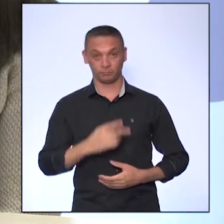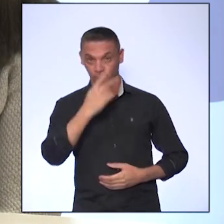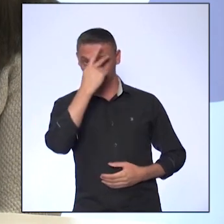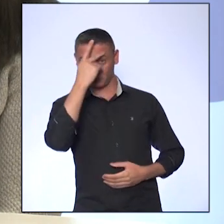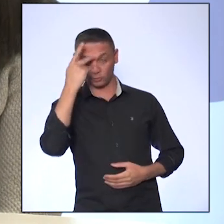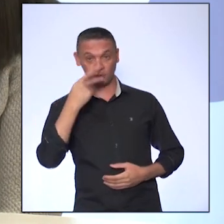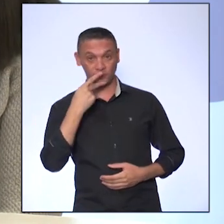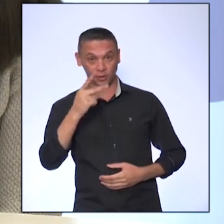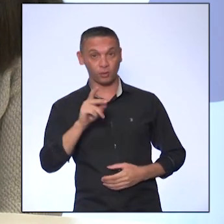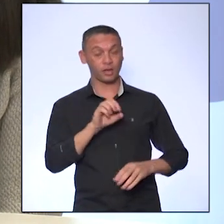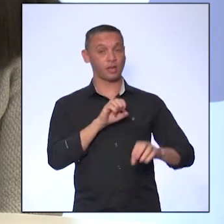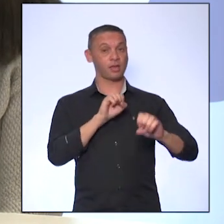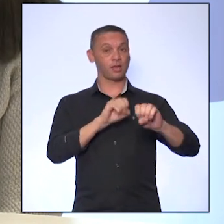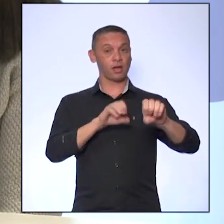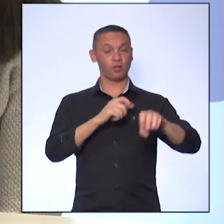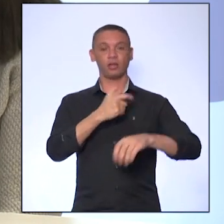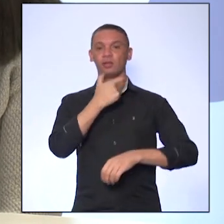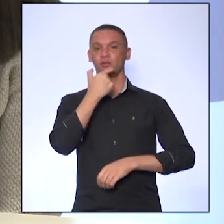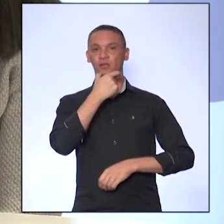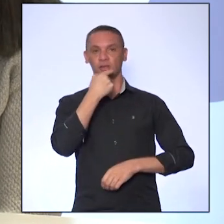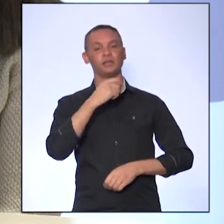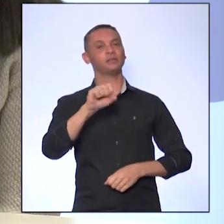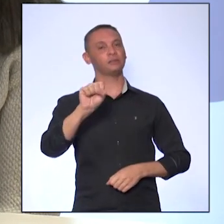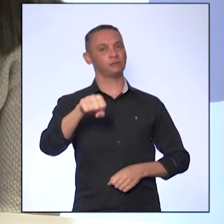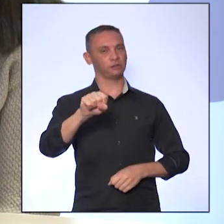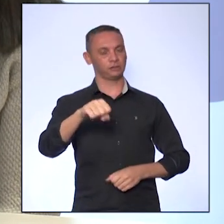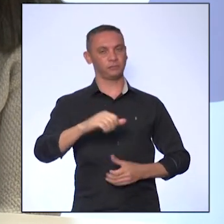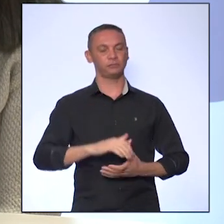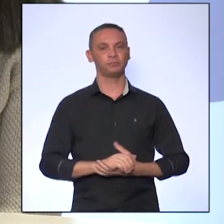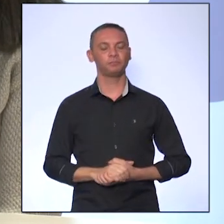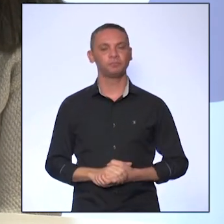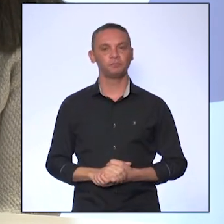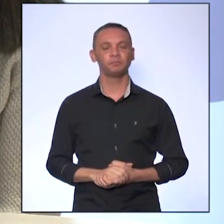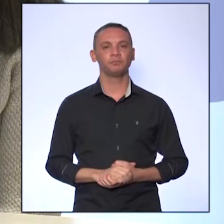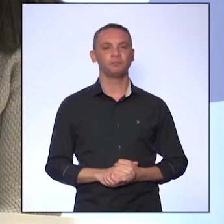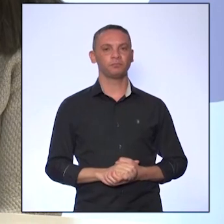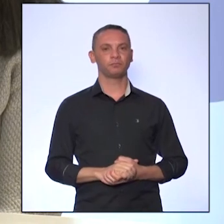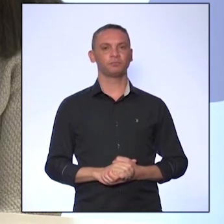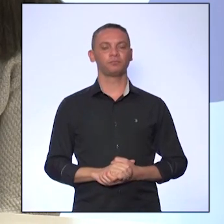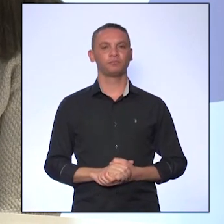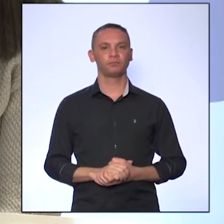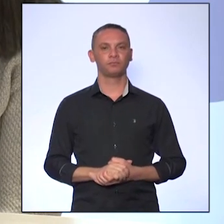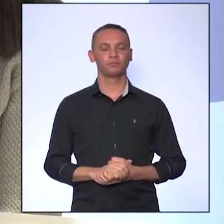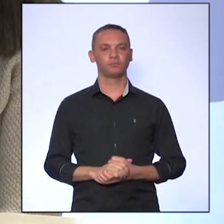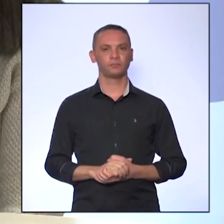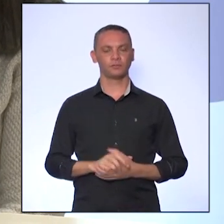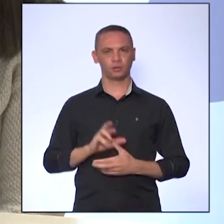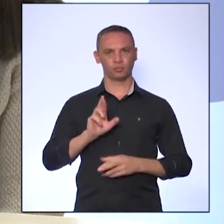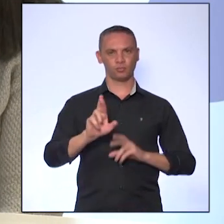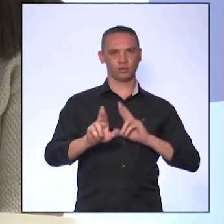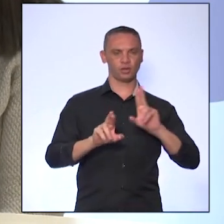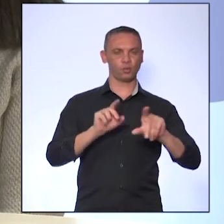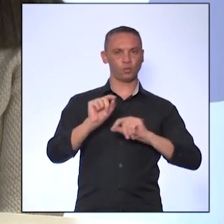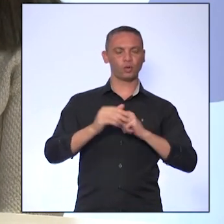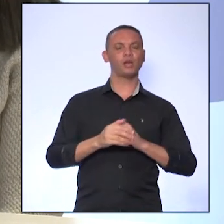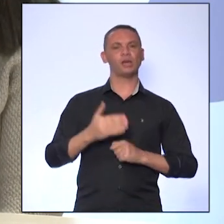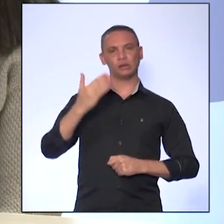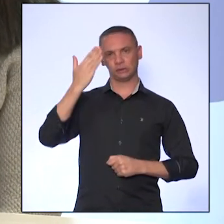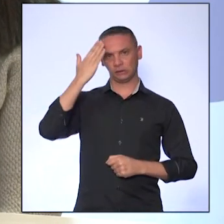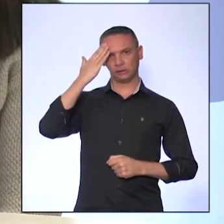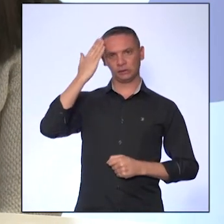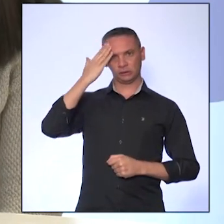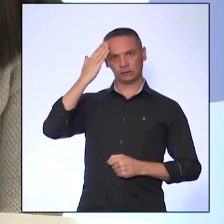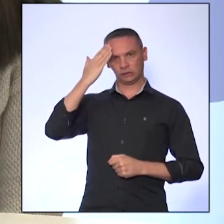inglês, correto? Então, sim, aula de inglês. Então, o Ray respondeu assim, que ele entendeu, ou ela,